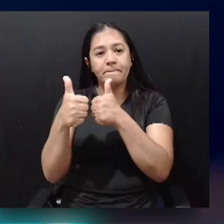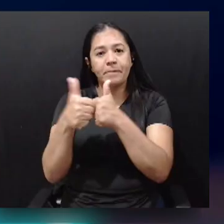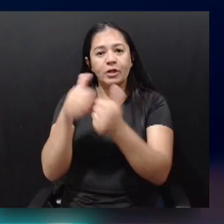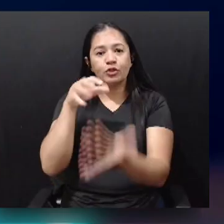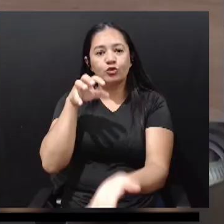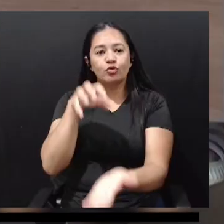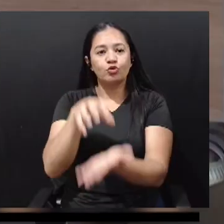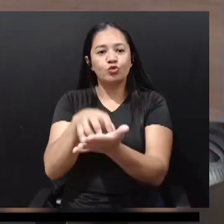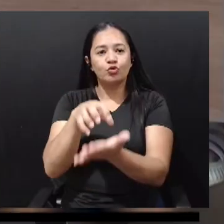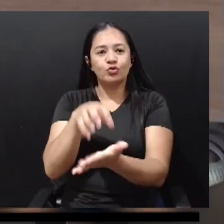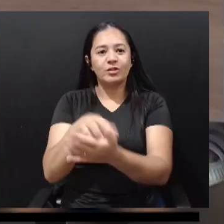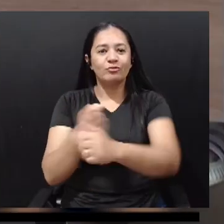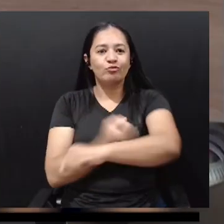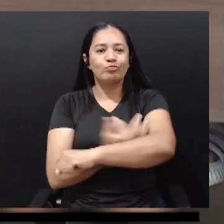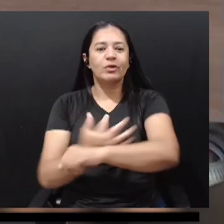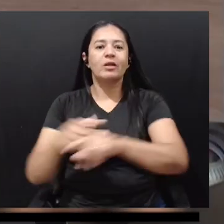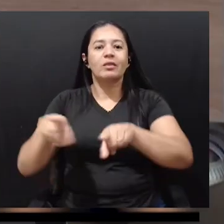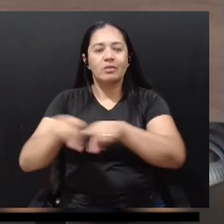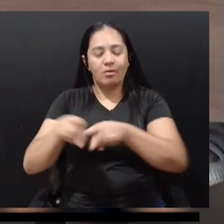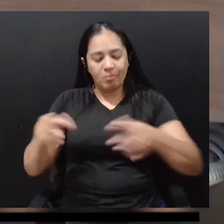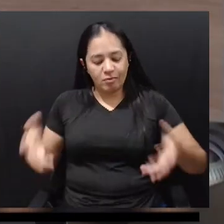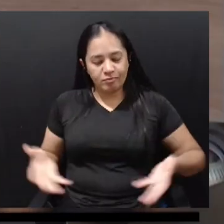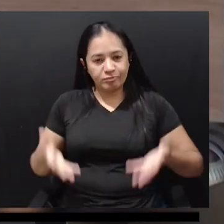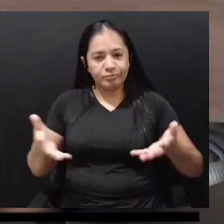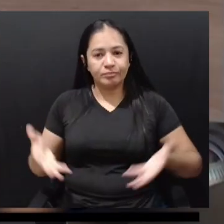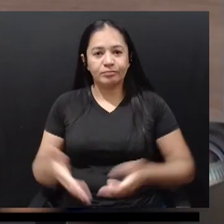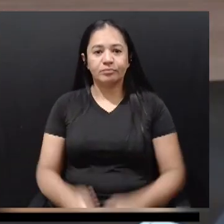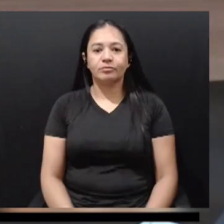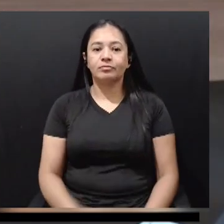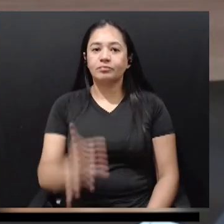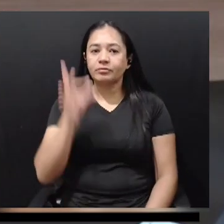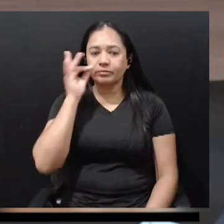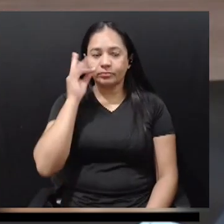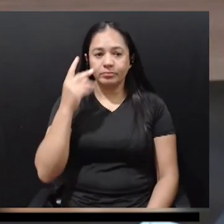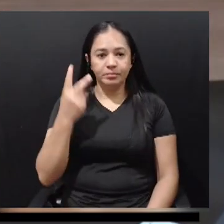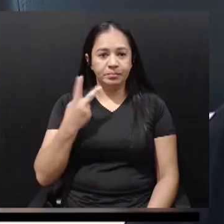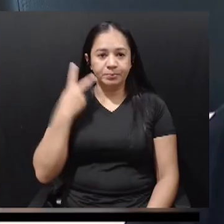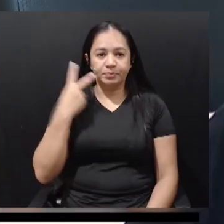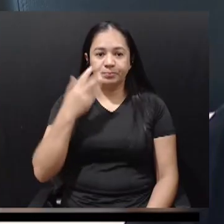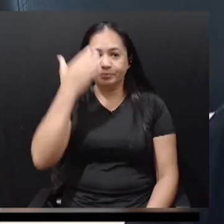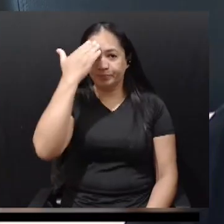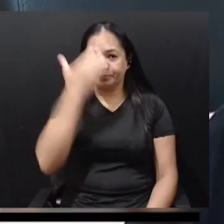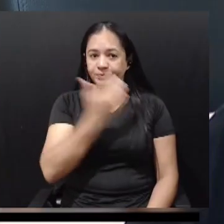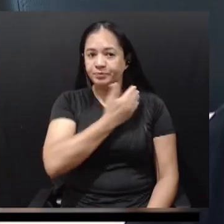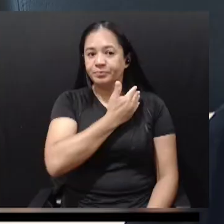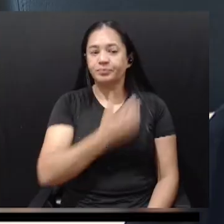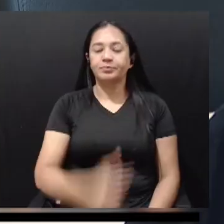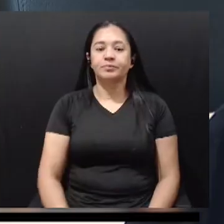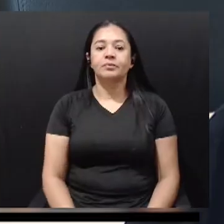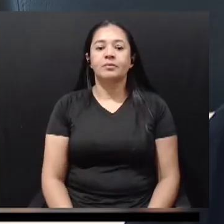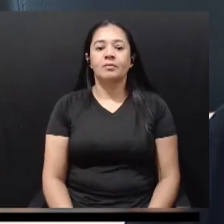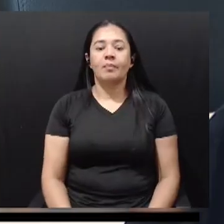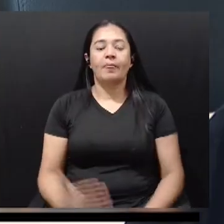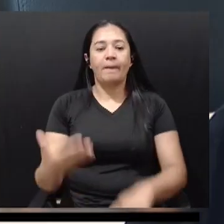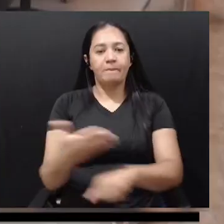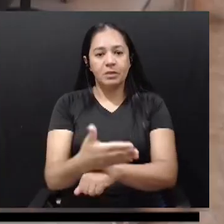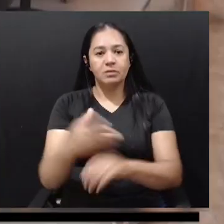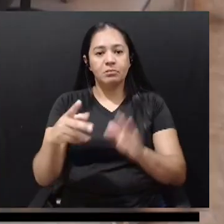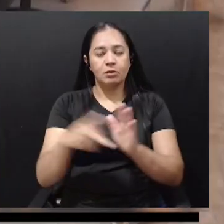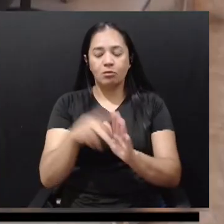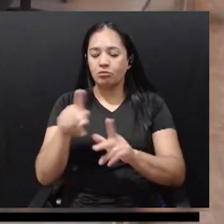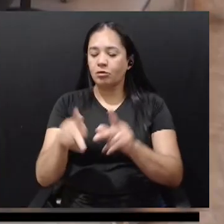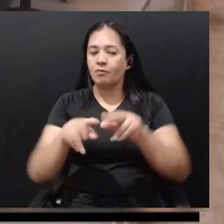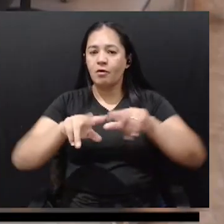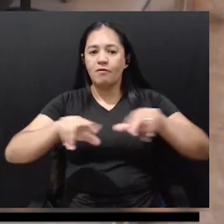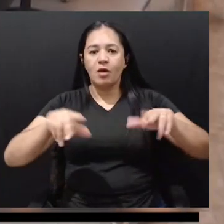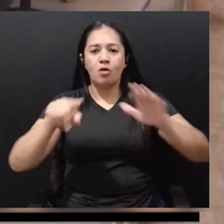também contribuem. Com a presença do vereador Luiz Iabico e ampla participação popular, diversos questionamentos